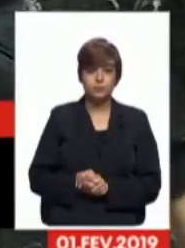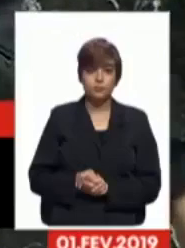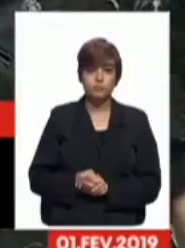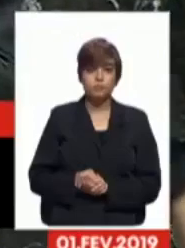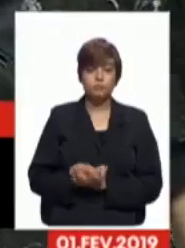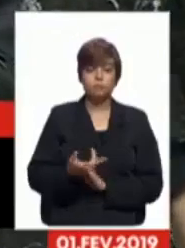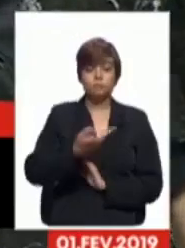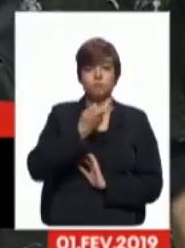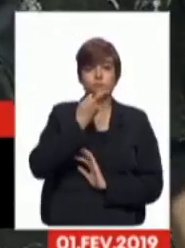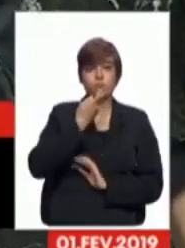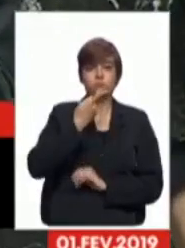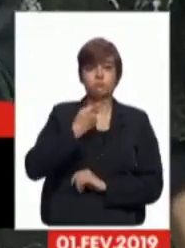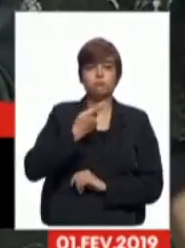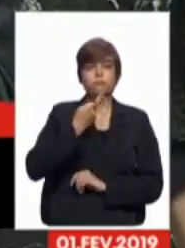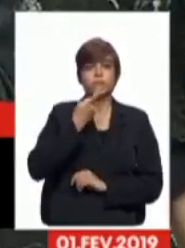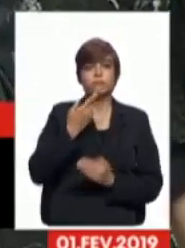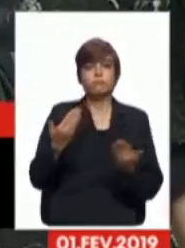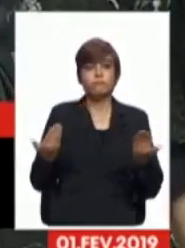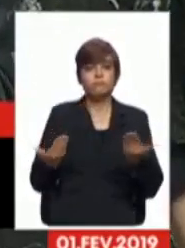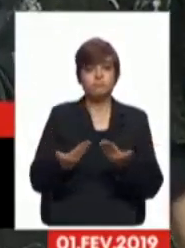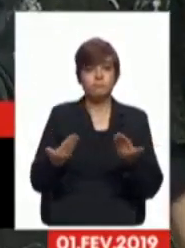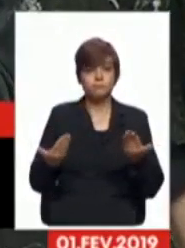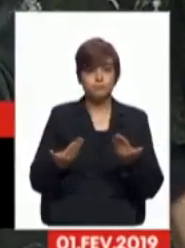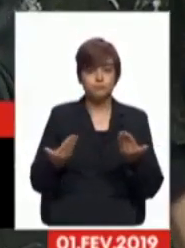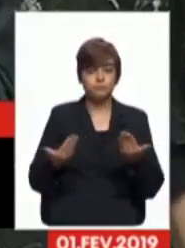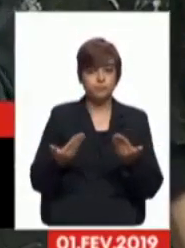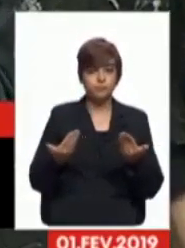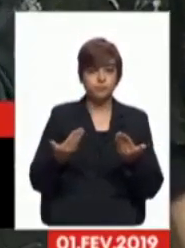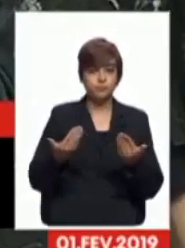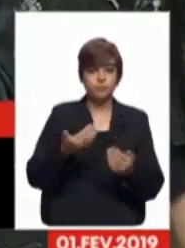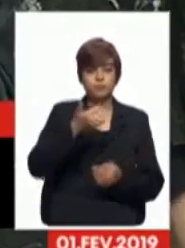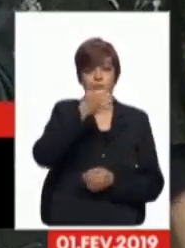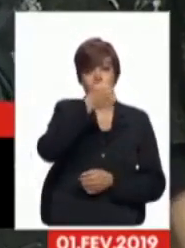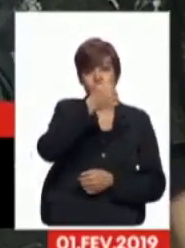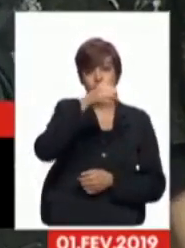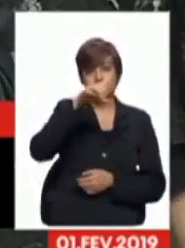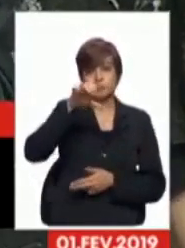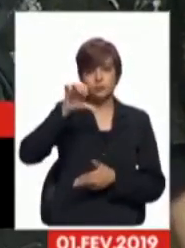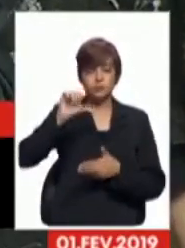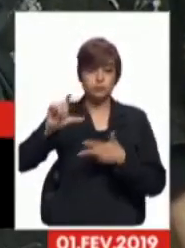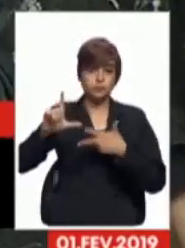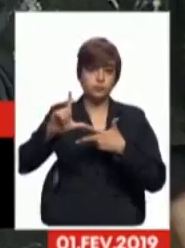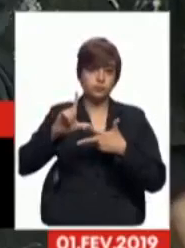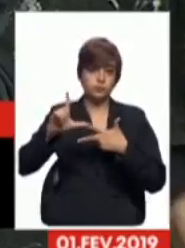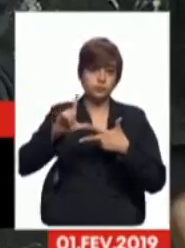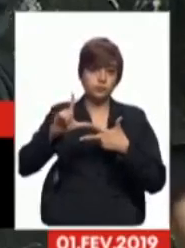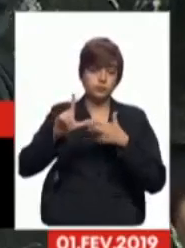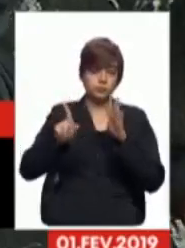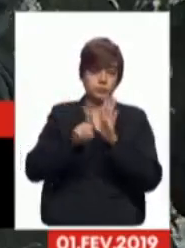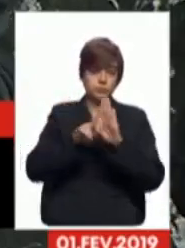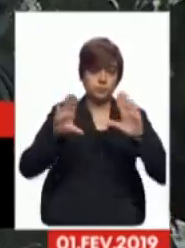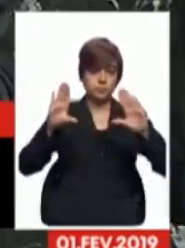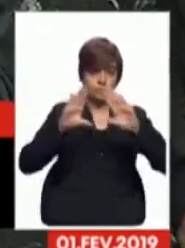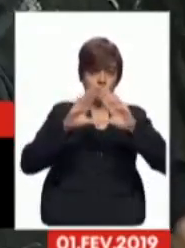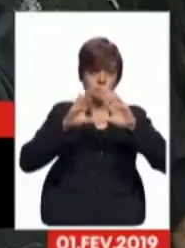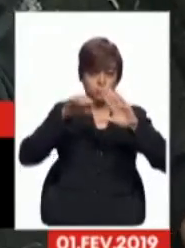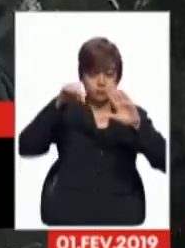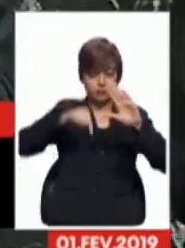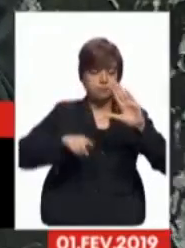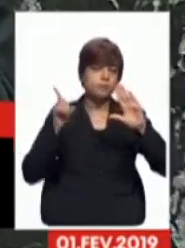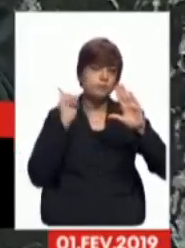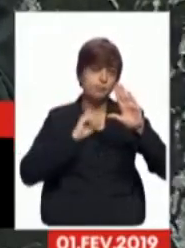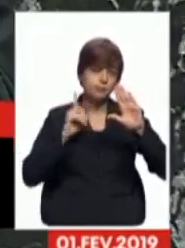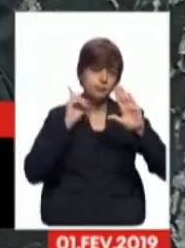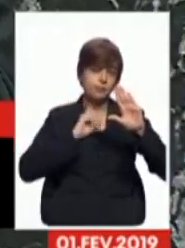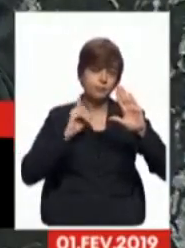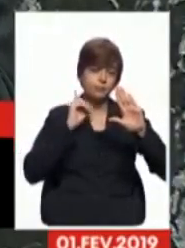Declaro instaladas a 19ª Legislatura da Assembleia Legislativa do Estado de Minas